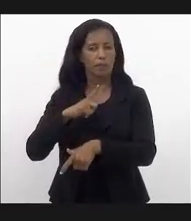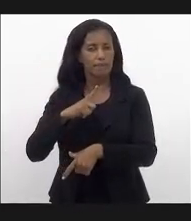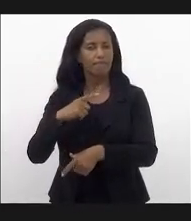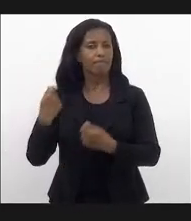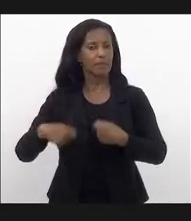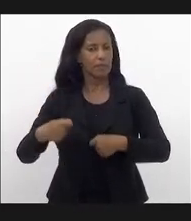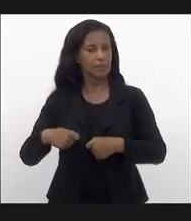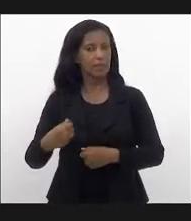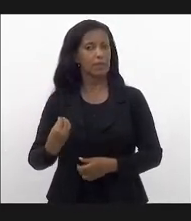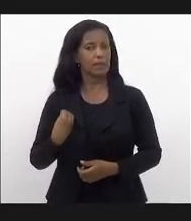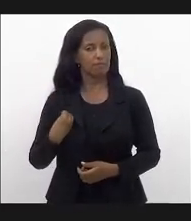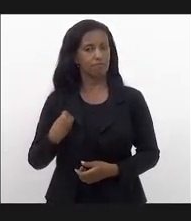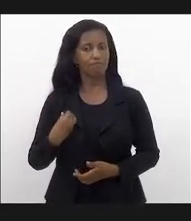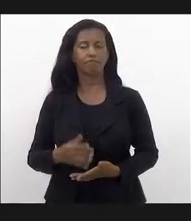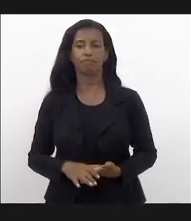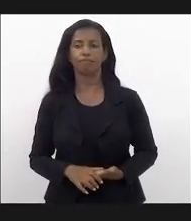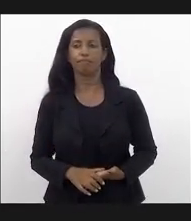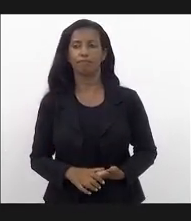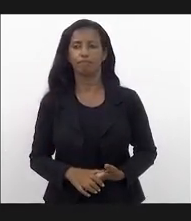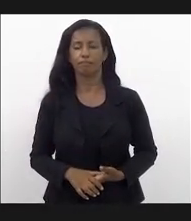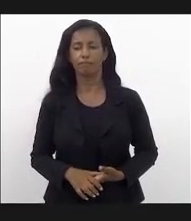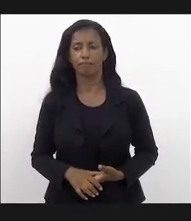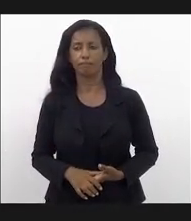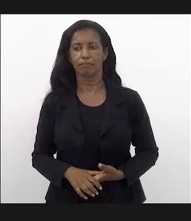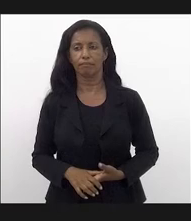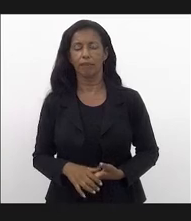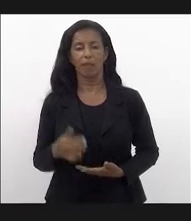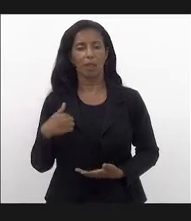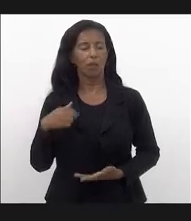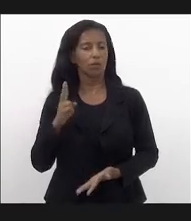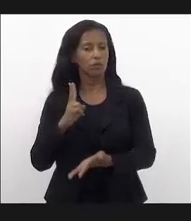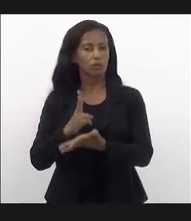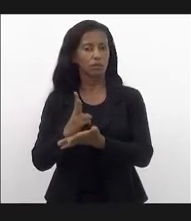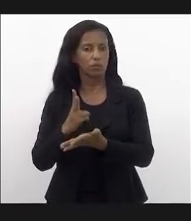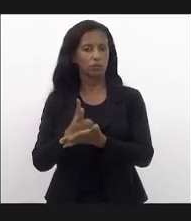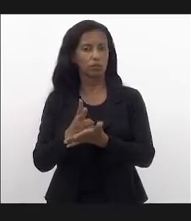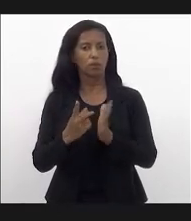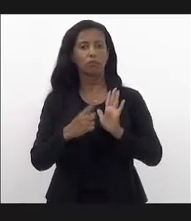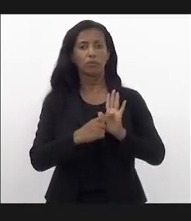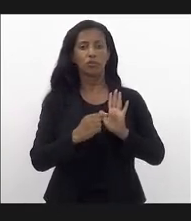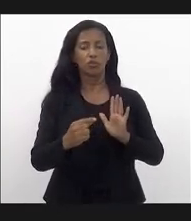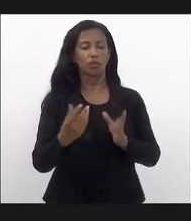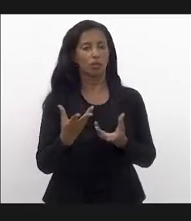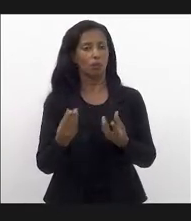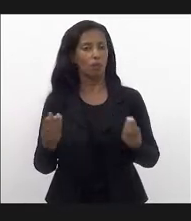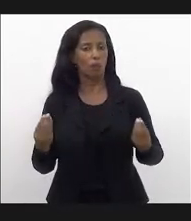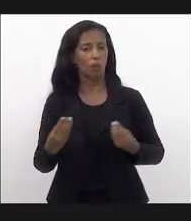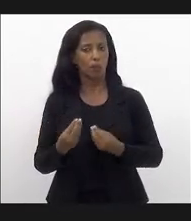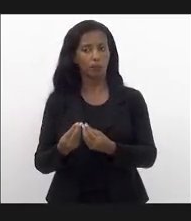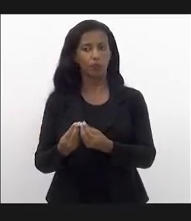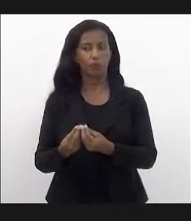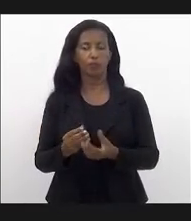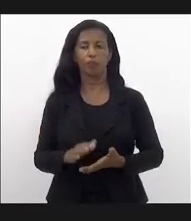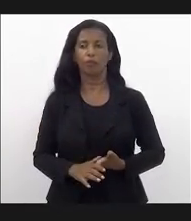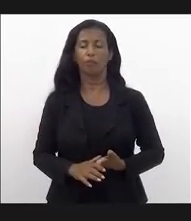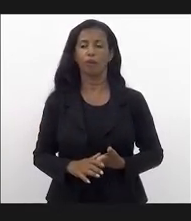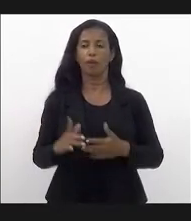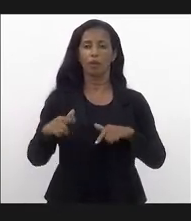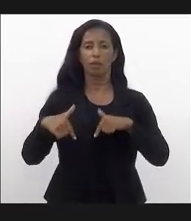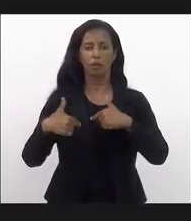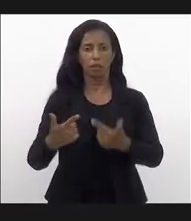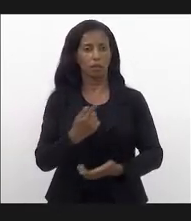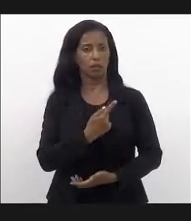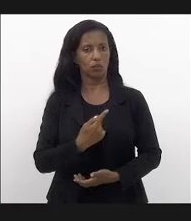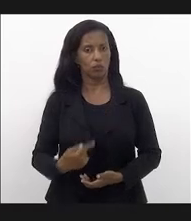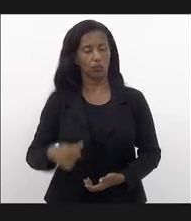dessa presença e eu sempre destaco muito a questão da atuação do